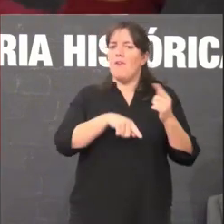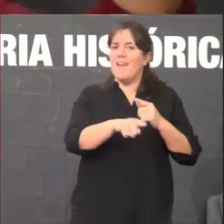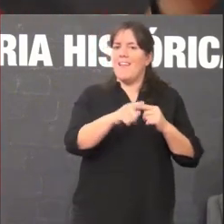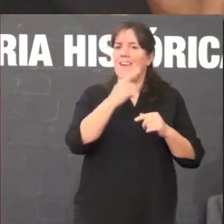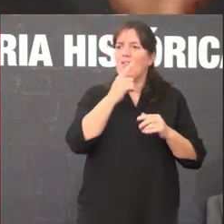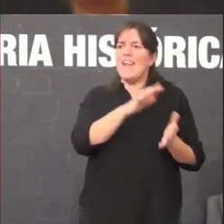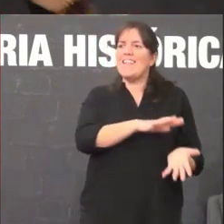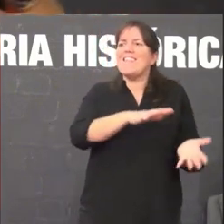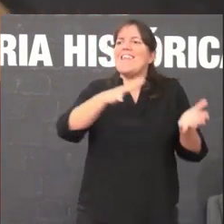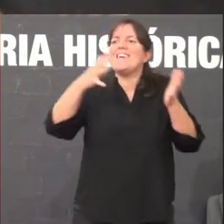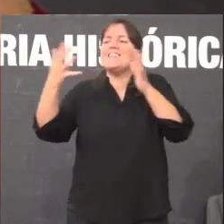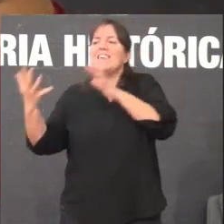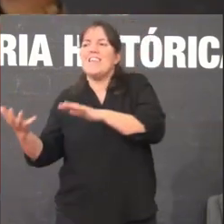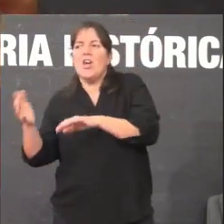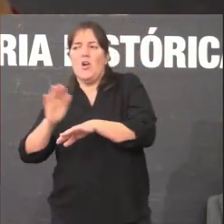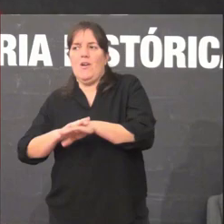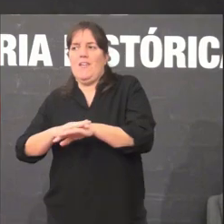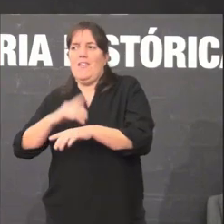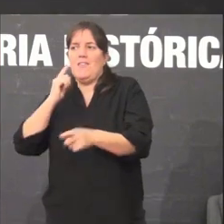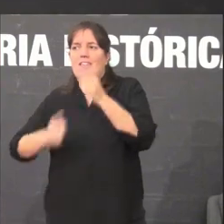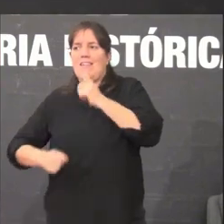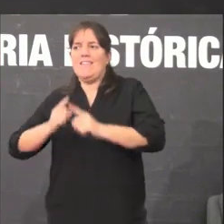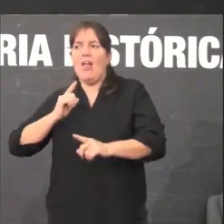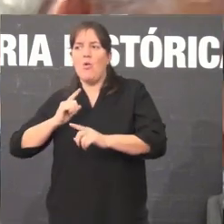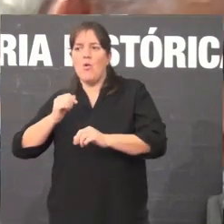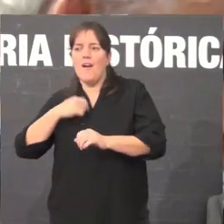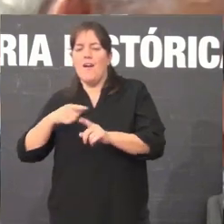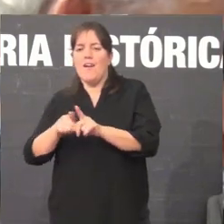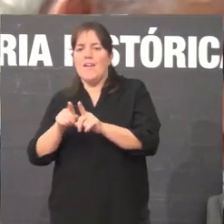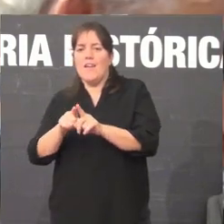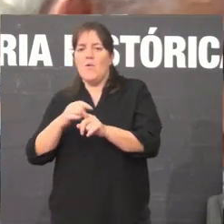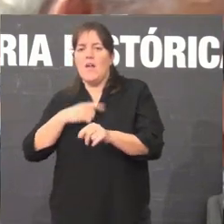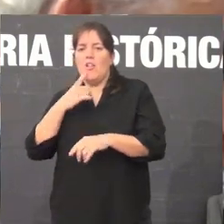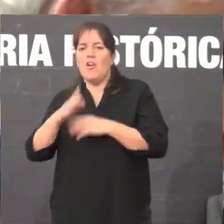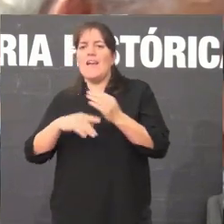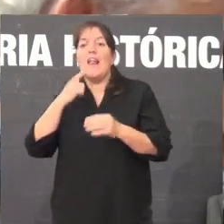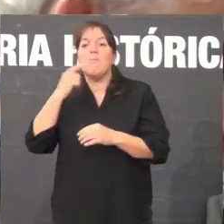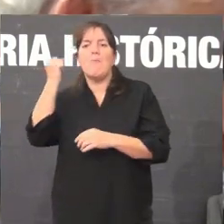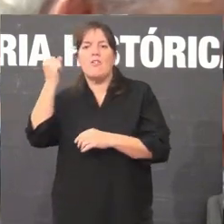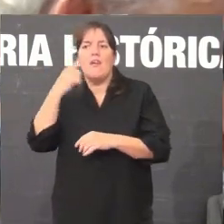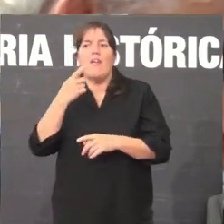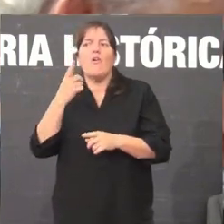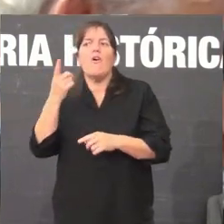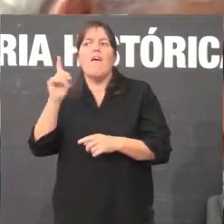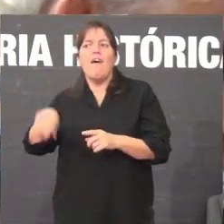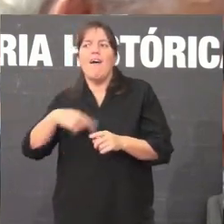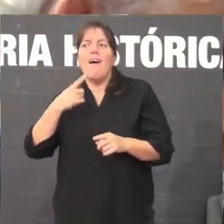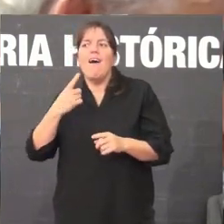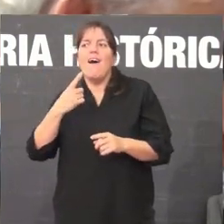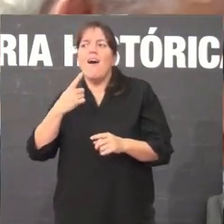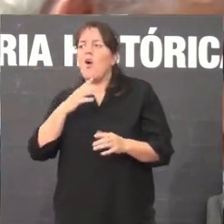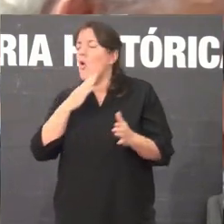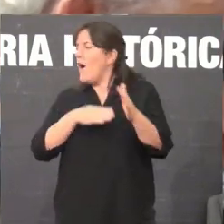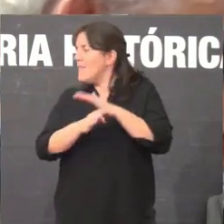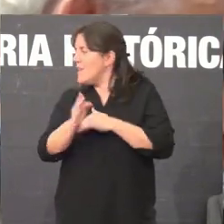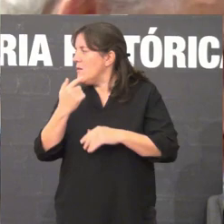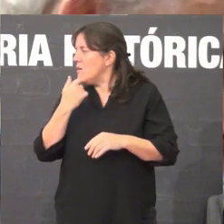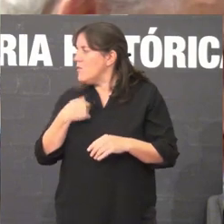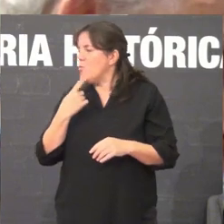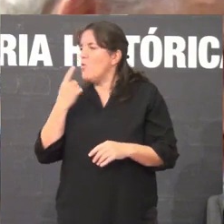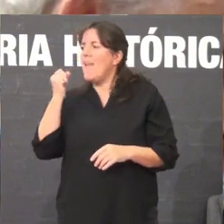a democracia através de um modelo pactuado do que através de uma ruptura como é uma